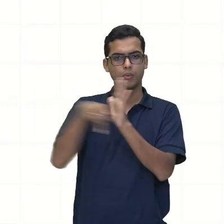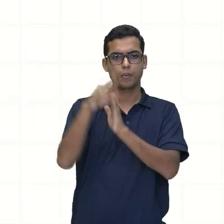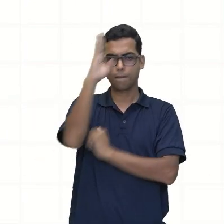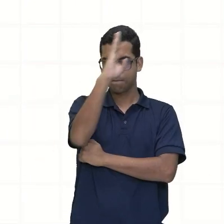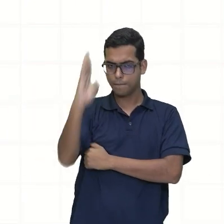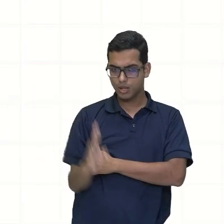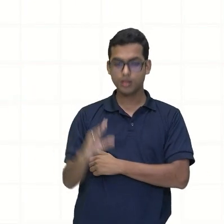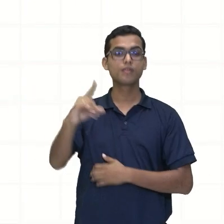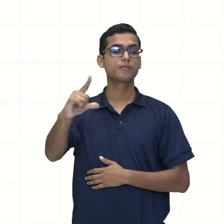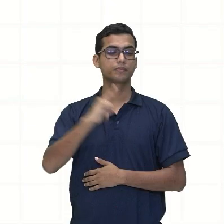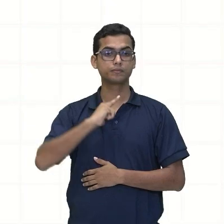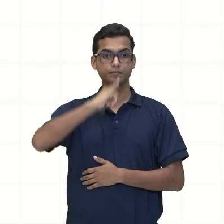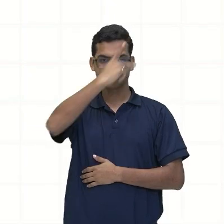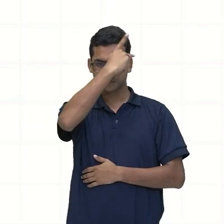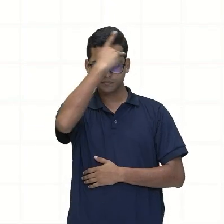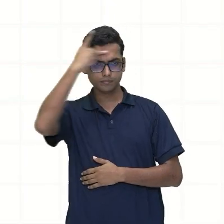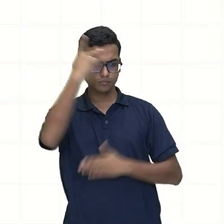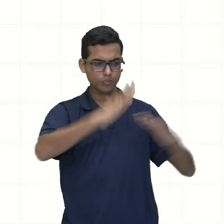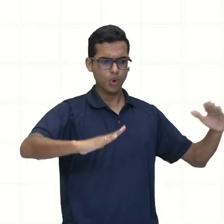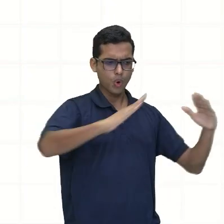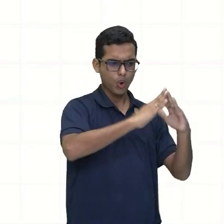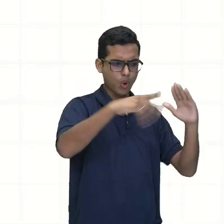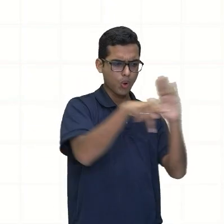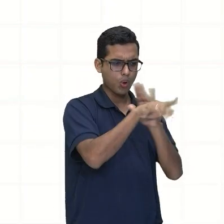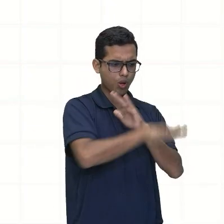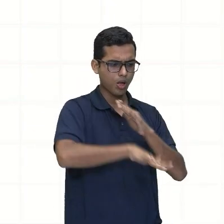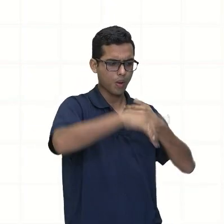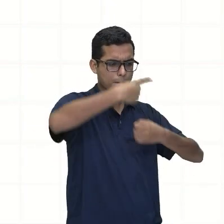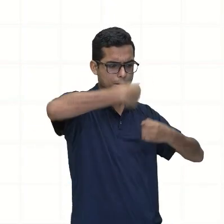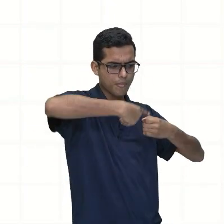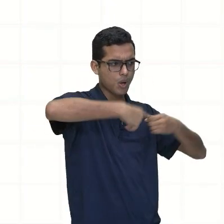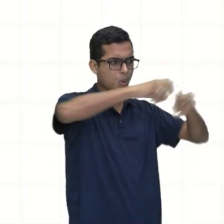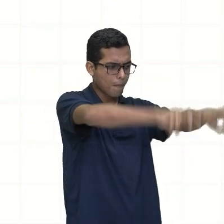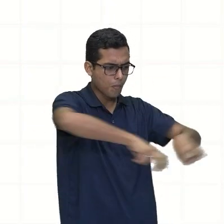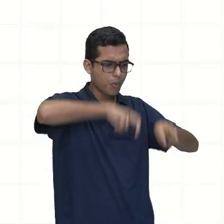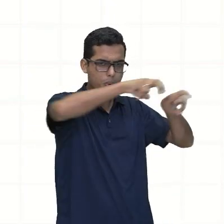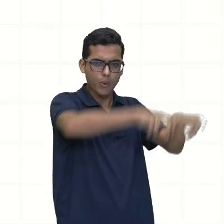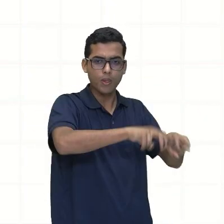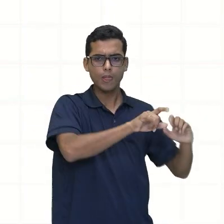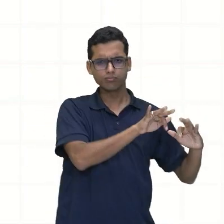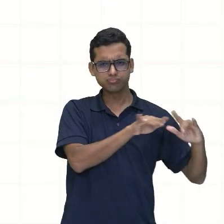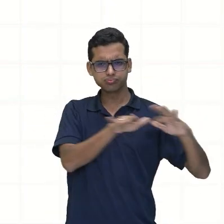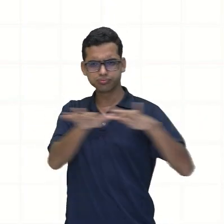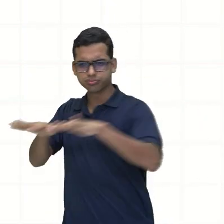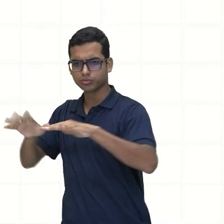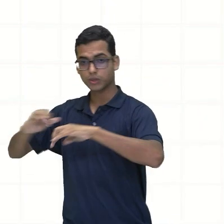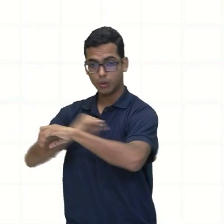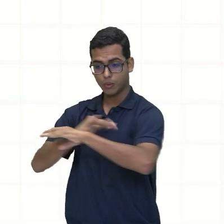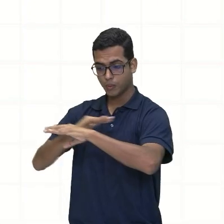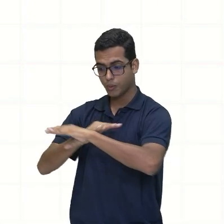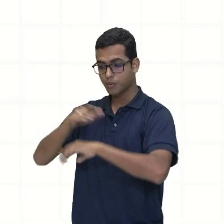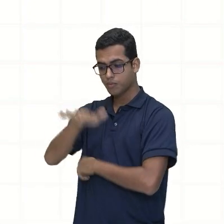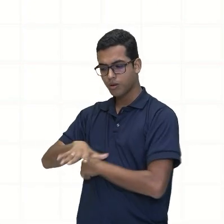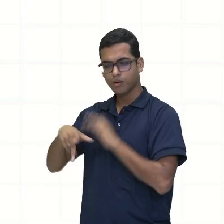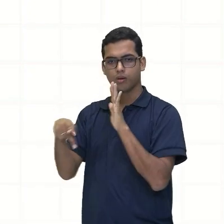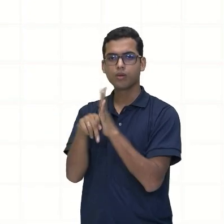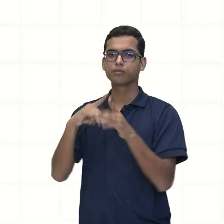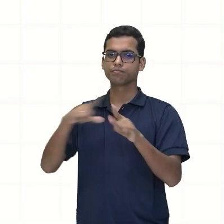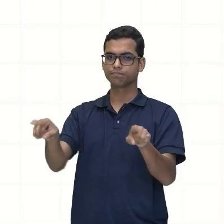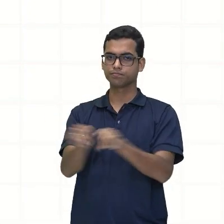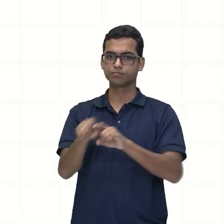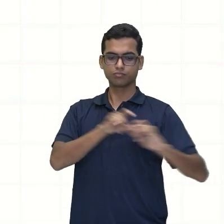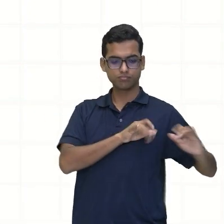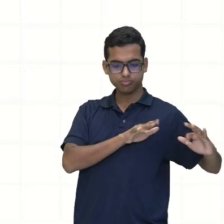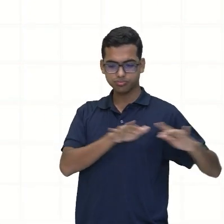seja, é a pessoa saindo ali da zona rural e indo para onde? Para a zona urbana, né? É a migração também que a gente